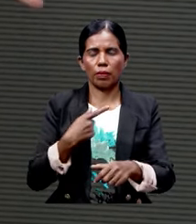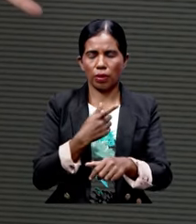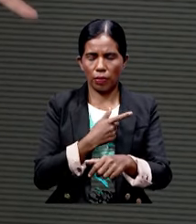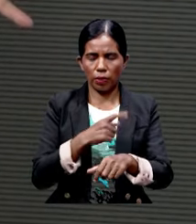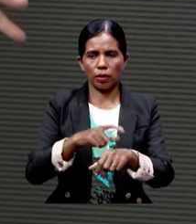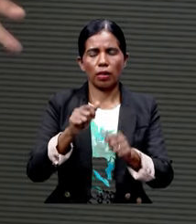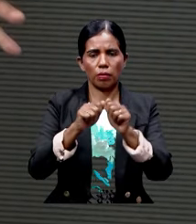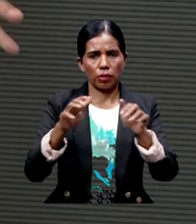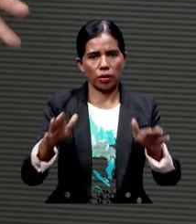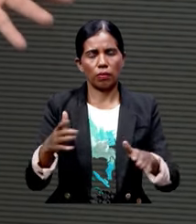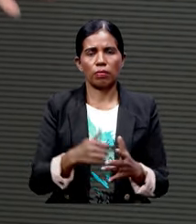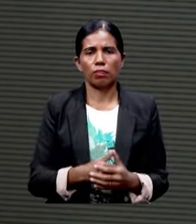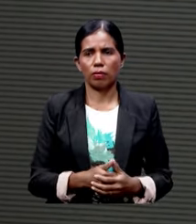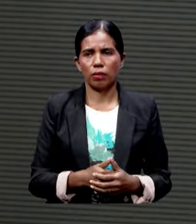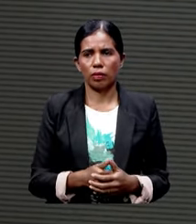administração.